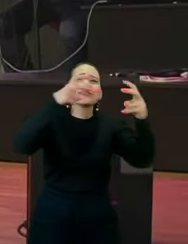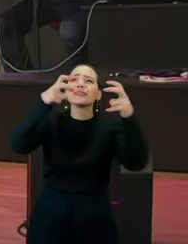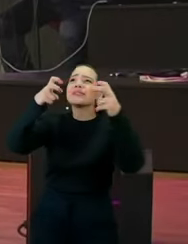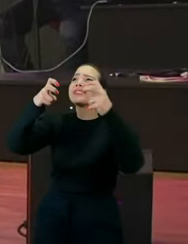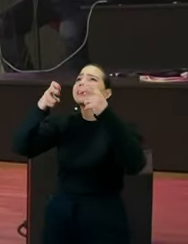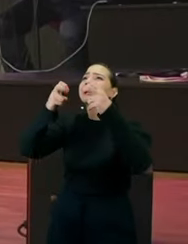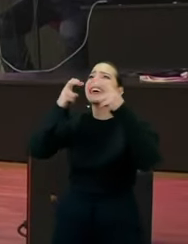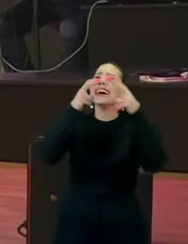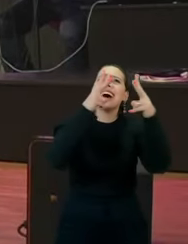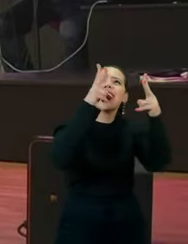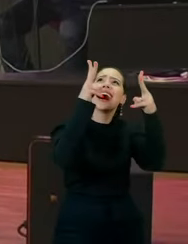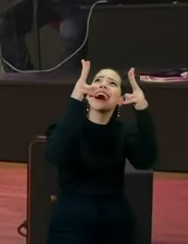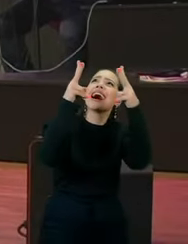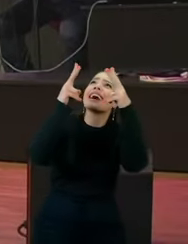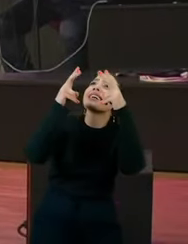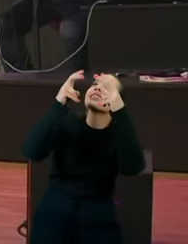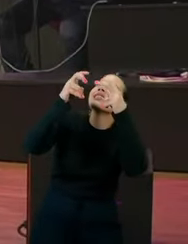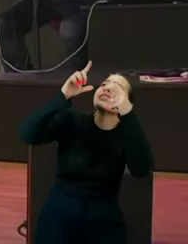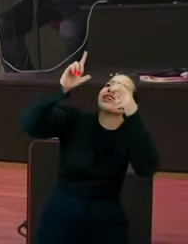perceber